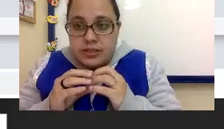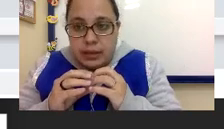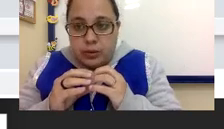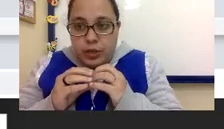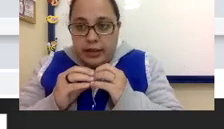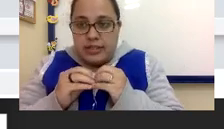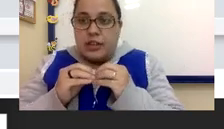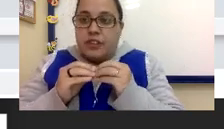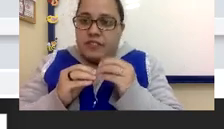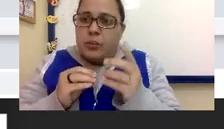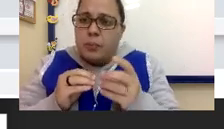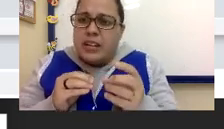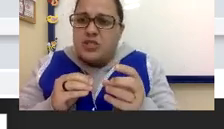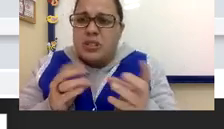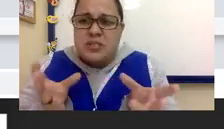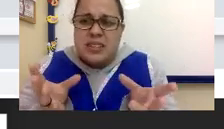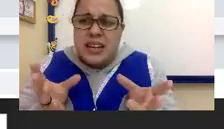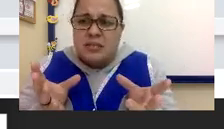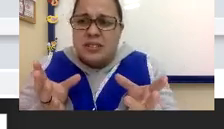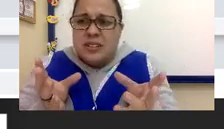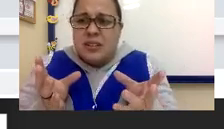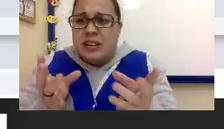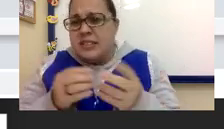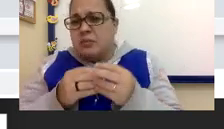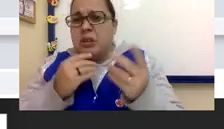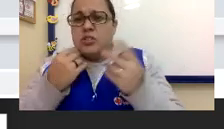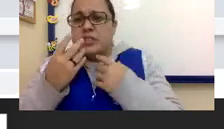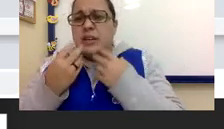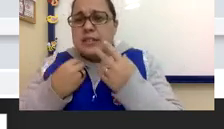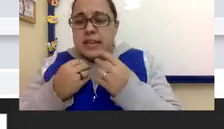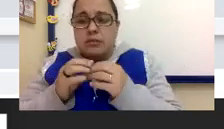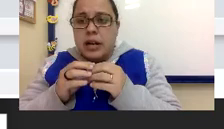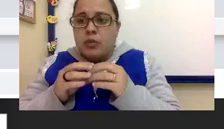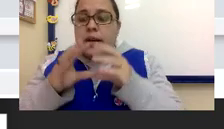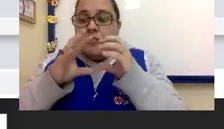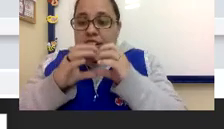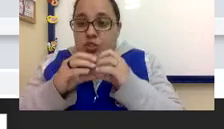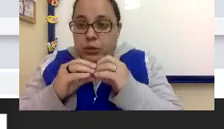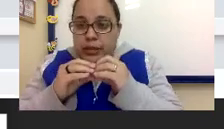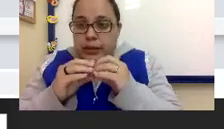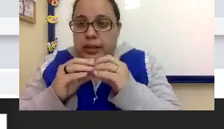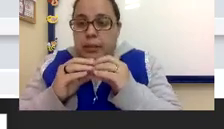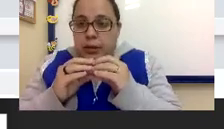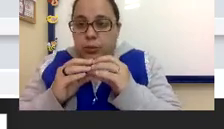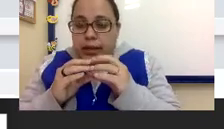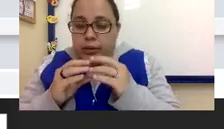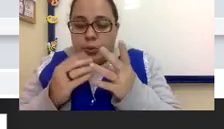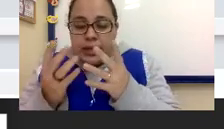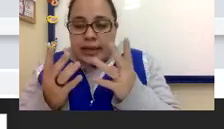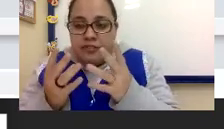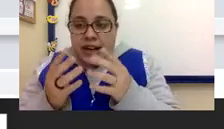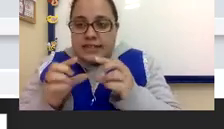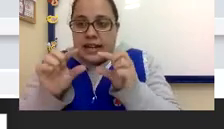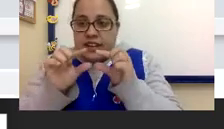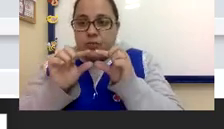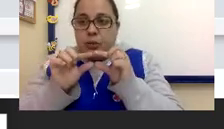diminuindo as macromoléculas. É que nem eu falei, vai comer um pedaço de Doritos inteiro? Vai ser um negócio inteiro descendo? Não, vai diminuir. O que é a macromolécula? O que